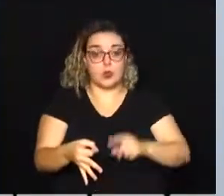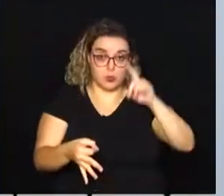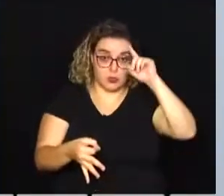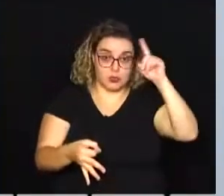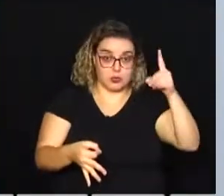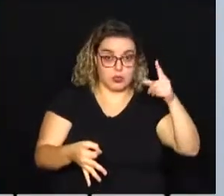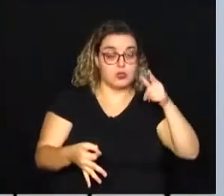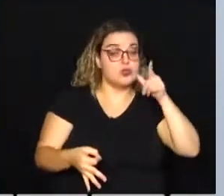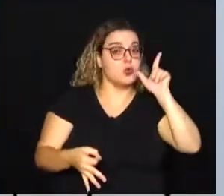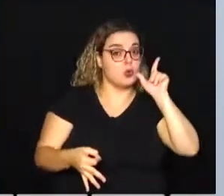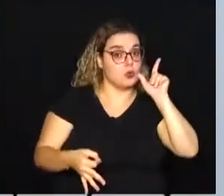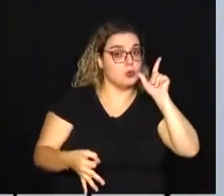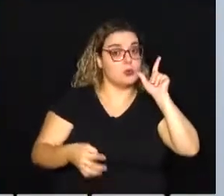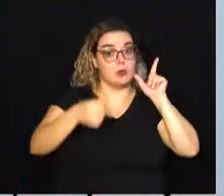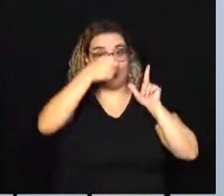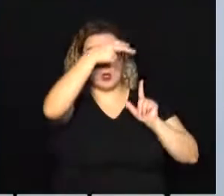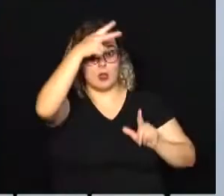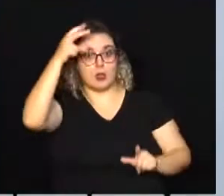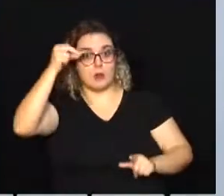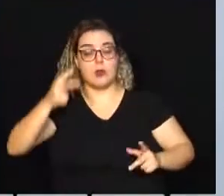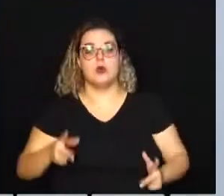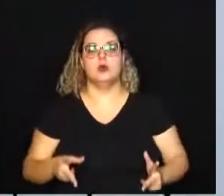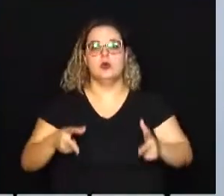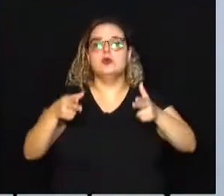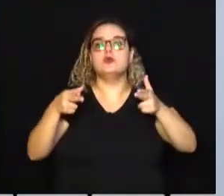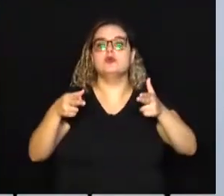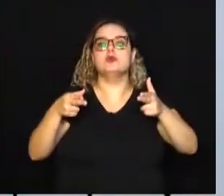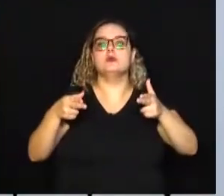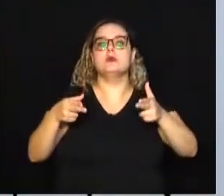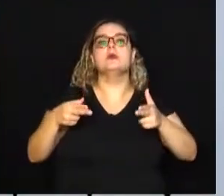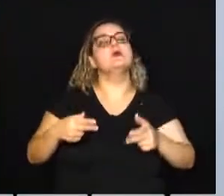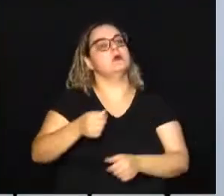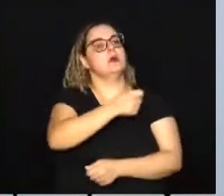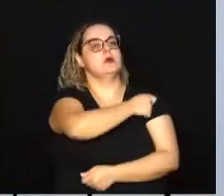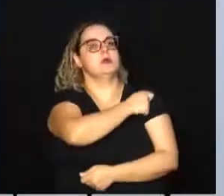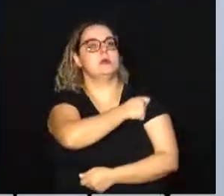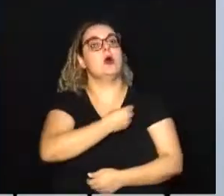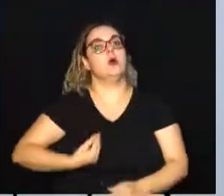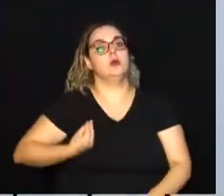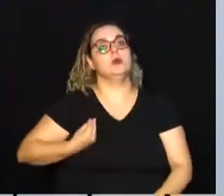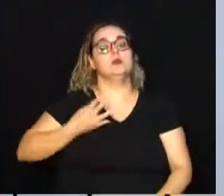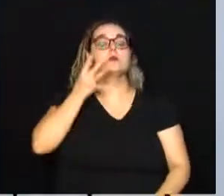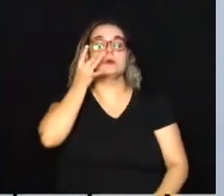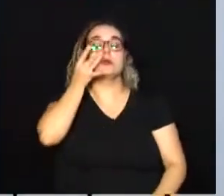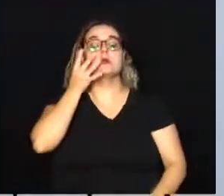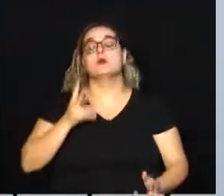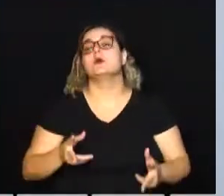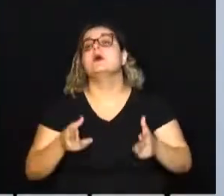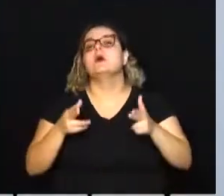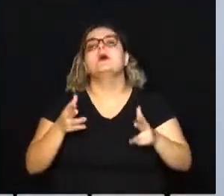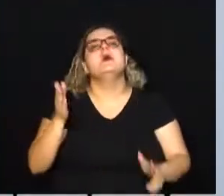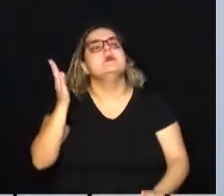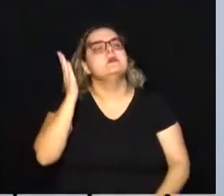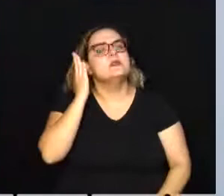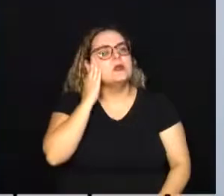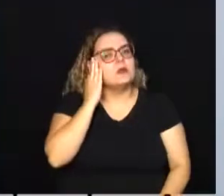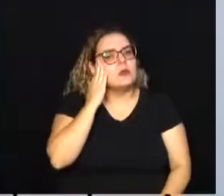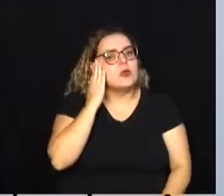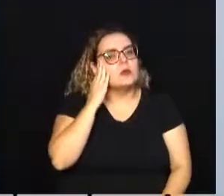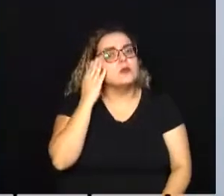pela Prefeitura de suspender as aulas presenciais. Nós sabemos o quanto isso